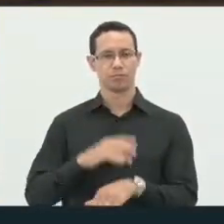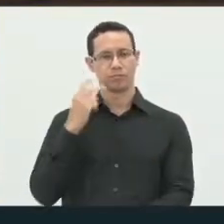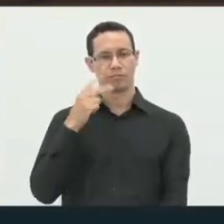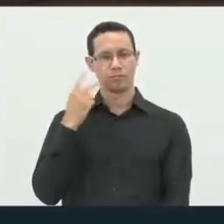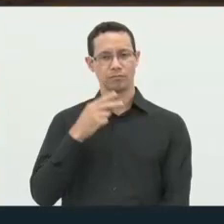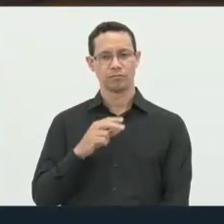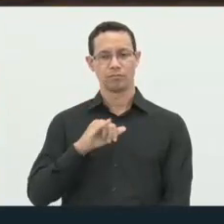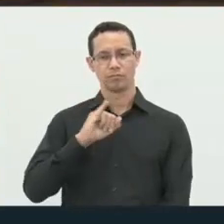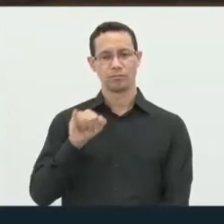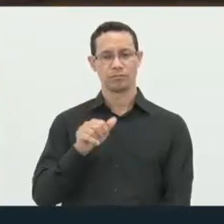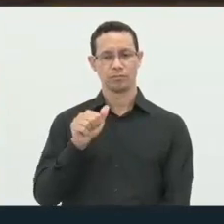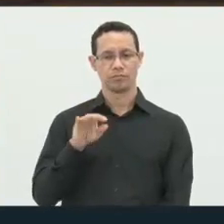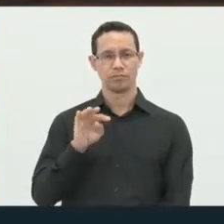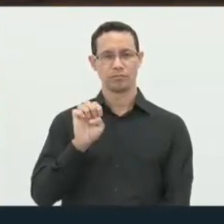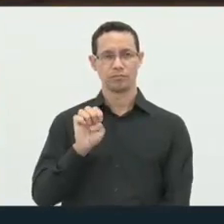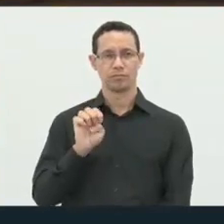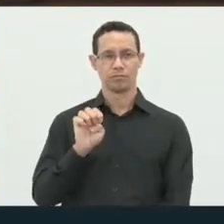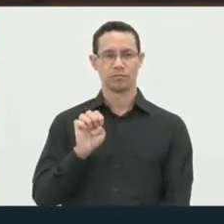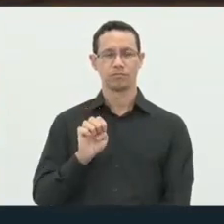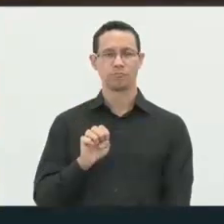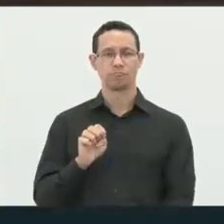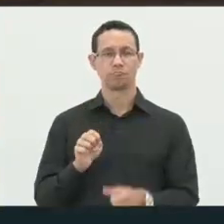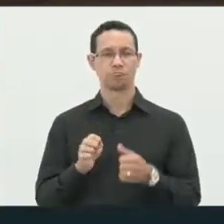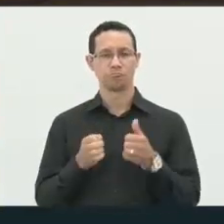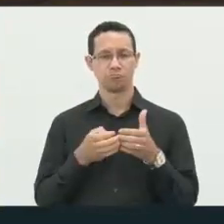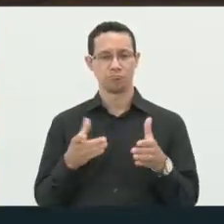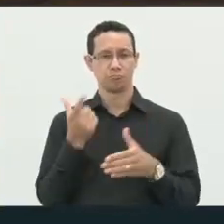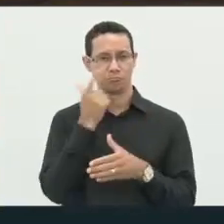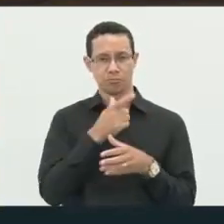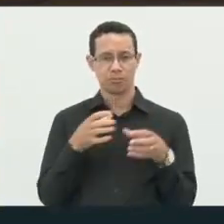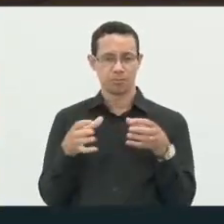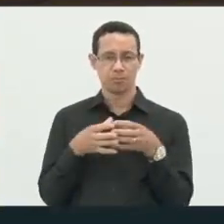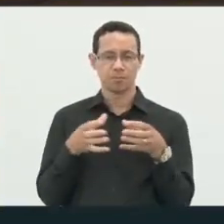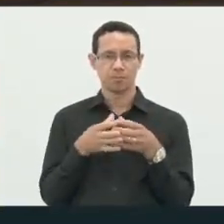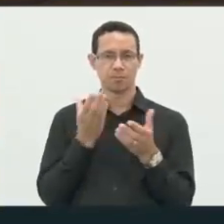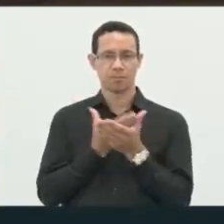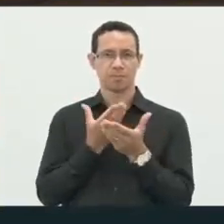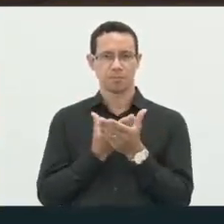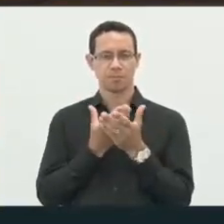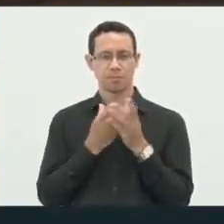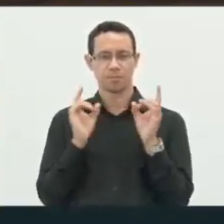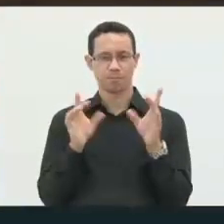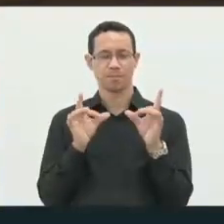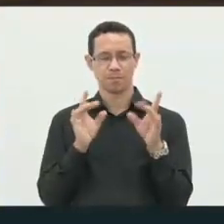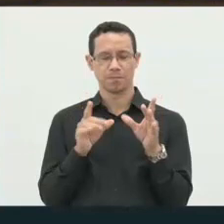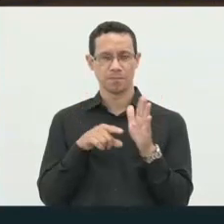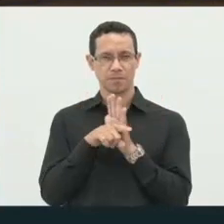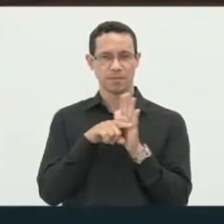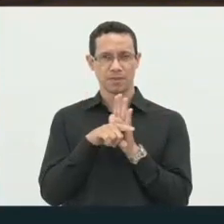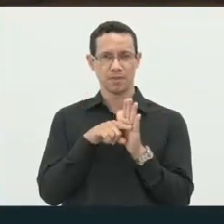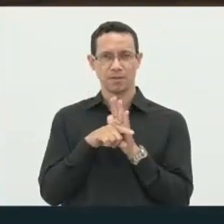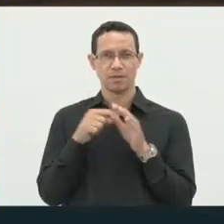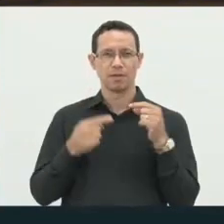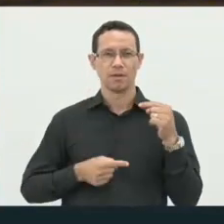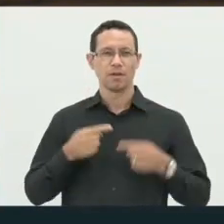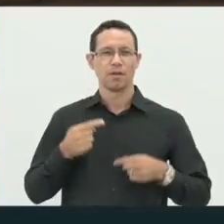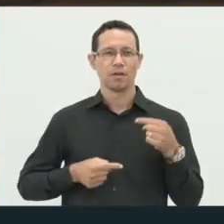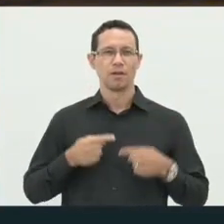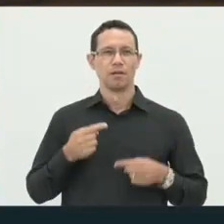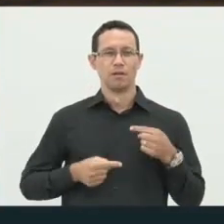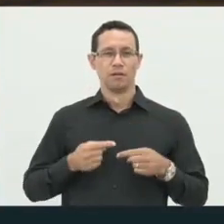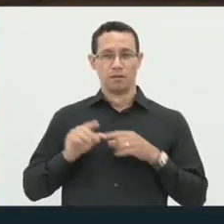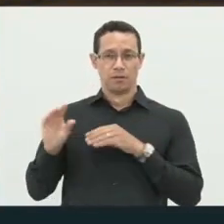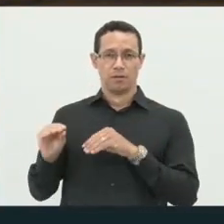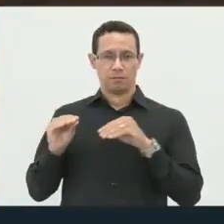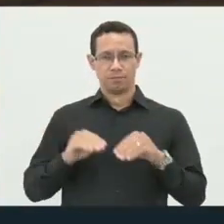Rocha PT que da abertura da comissão especial de estudos para averiguar a política de imigração